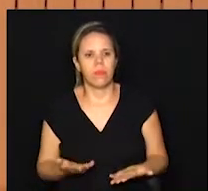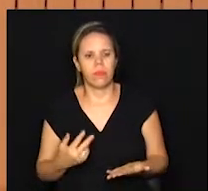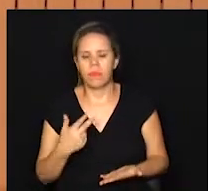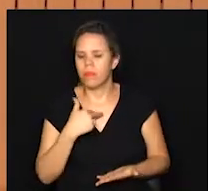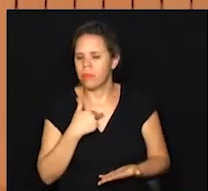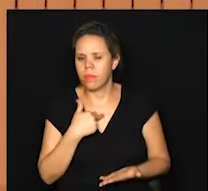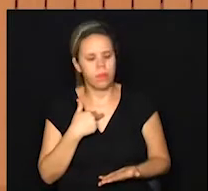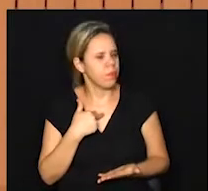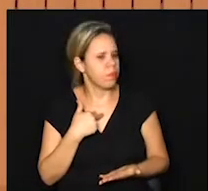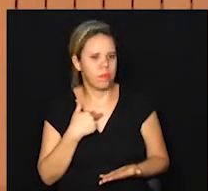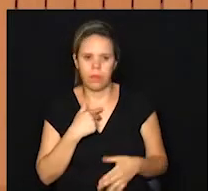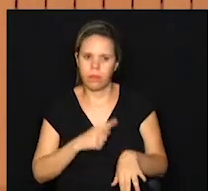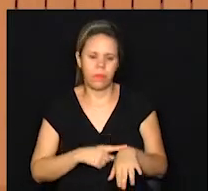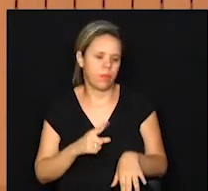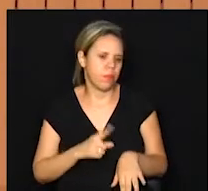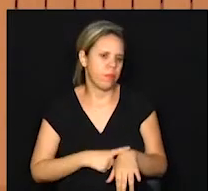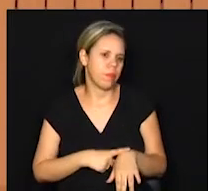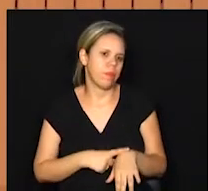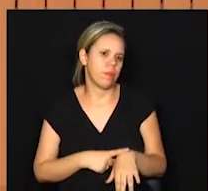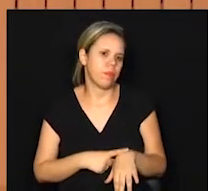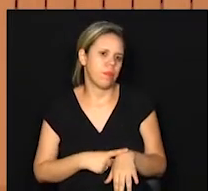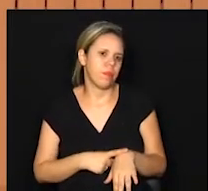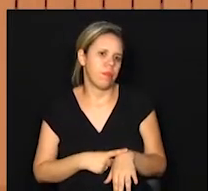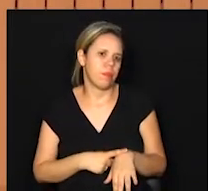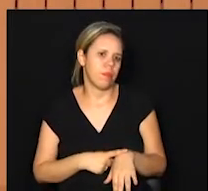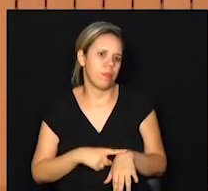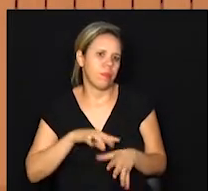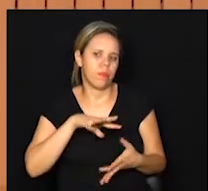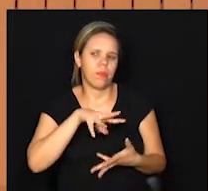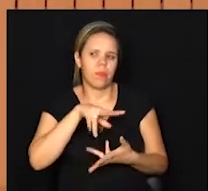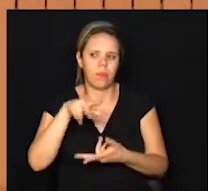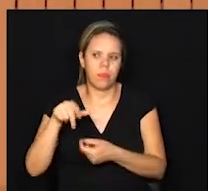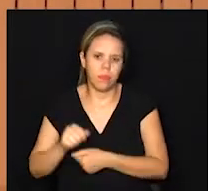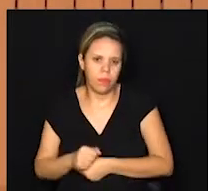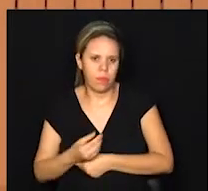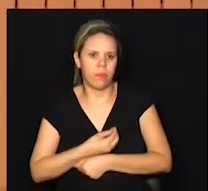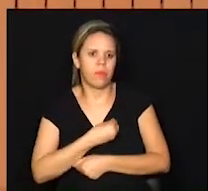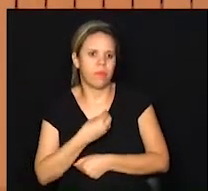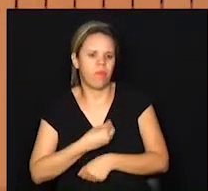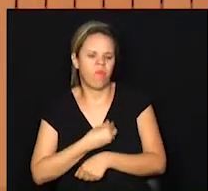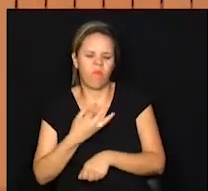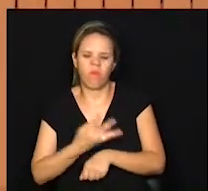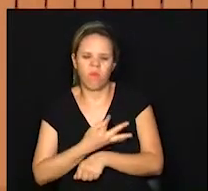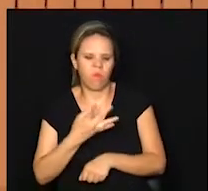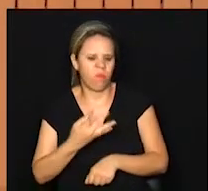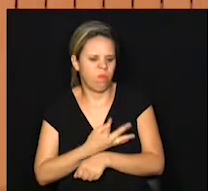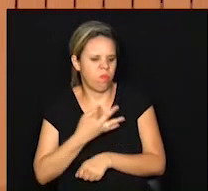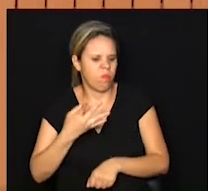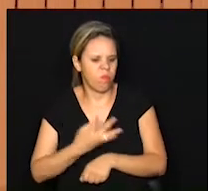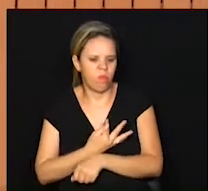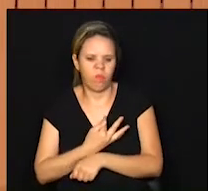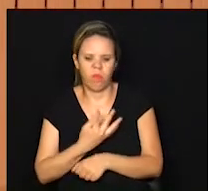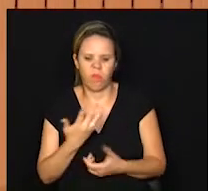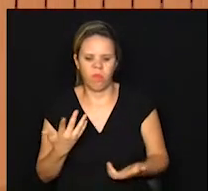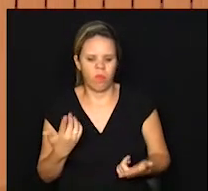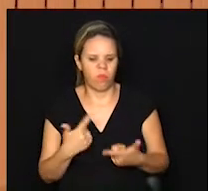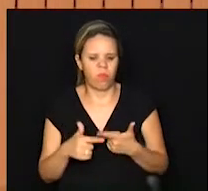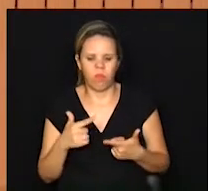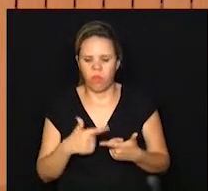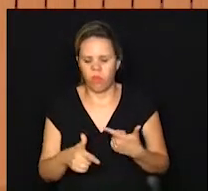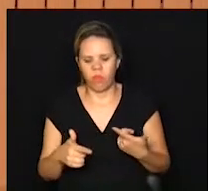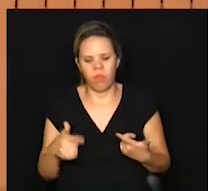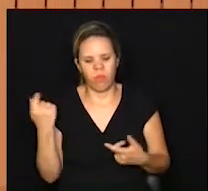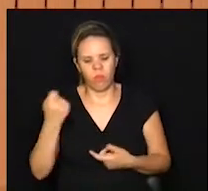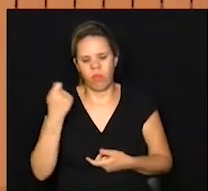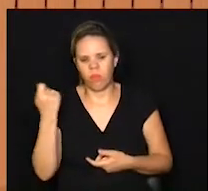podemos, num momento em que o mundo vive uma intolerância extremamente